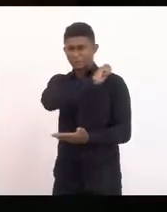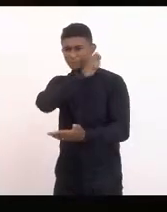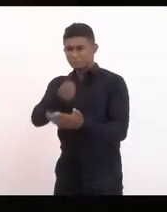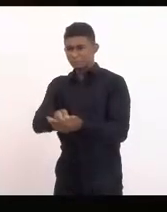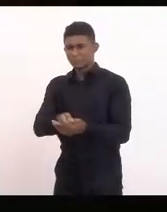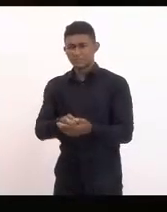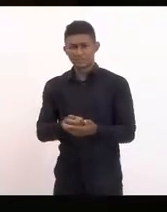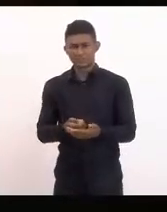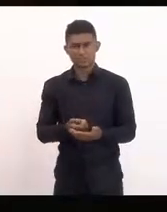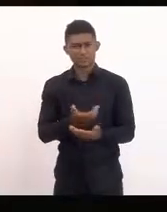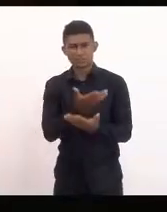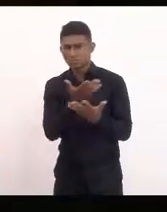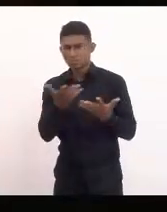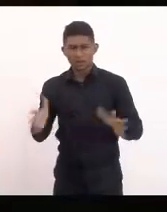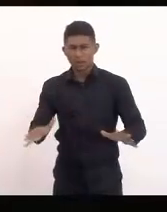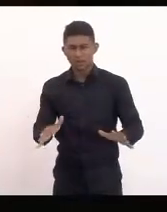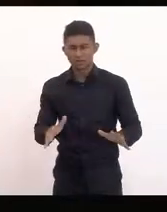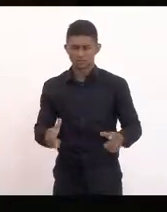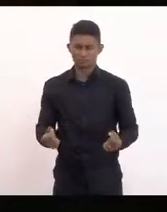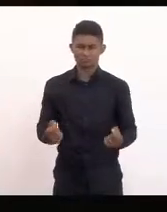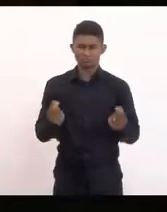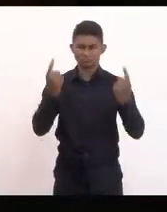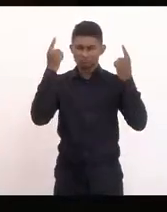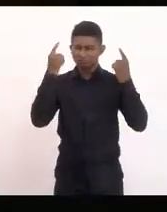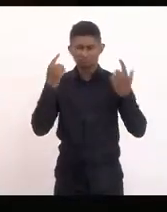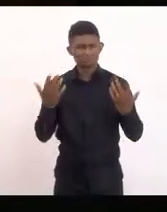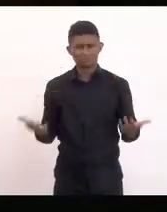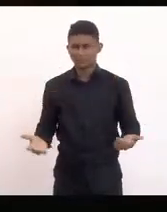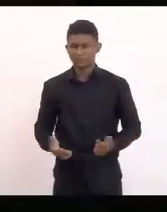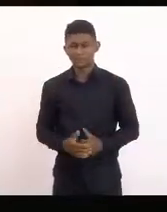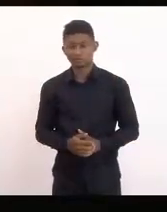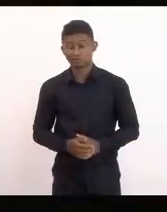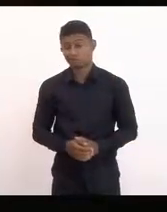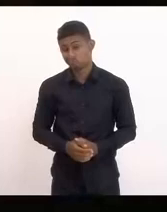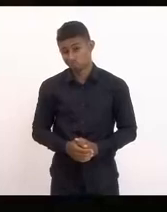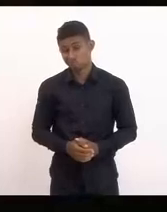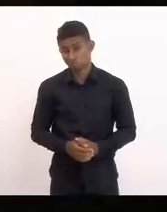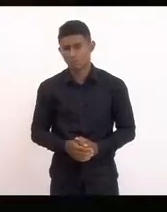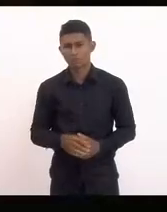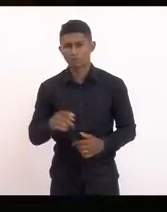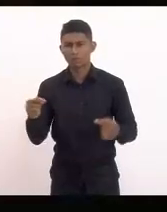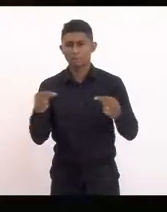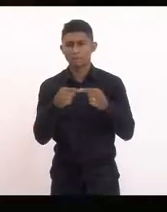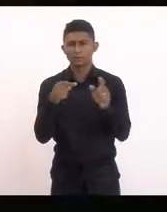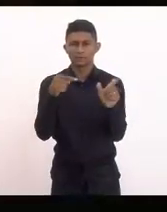de segurança. Isso é demagogia, e